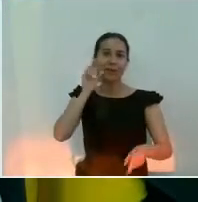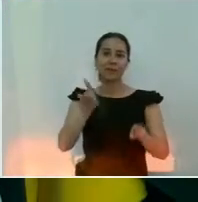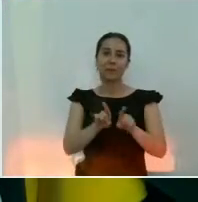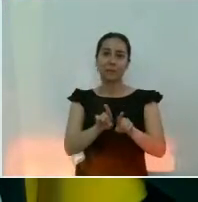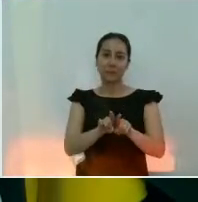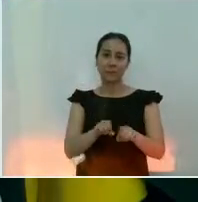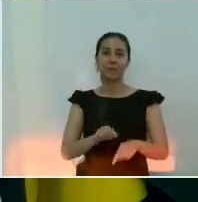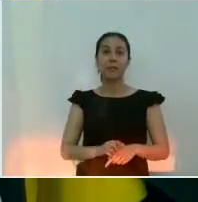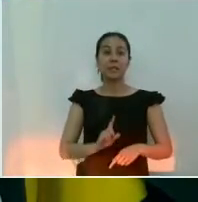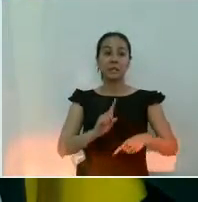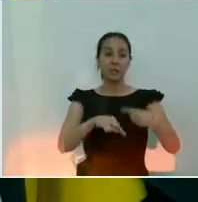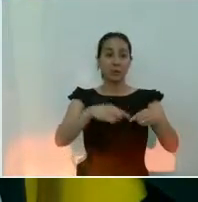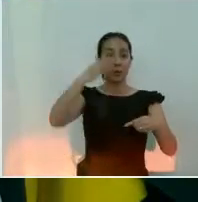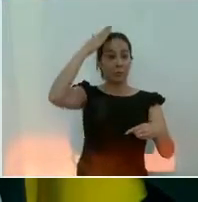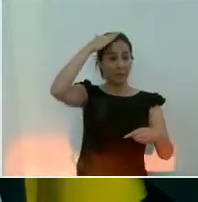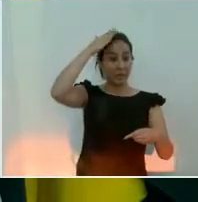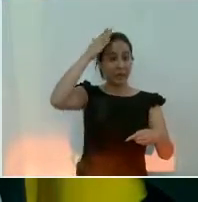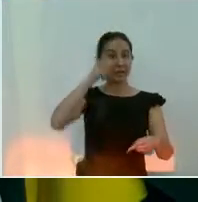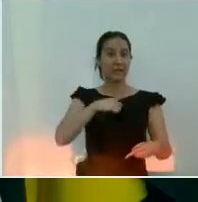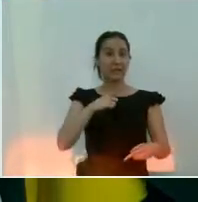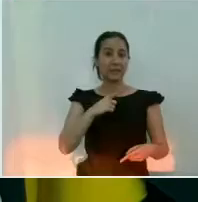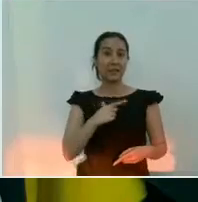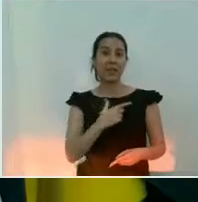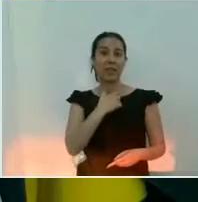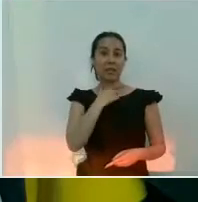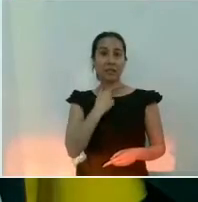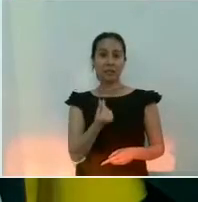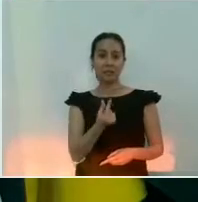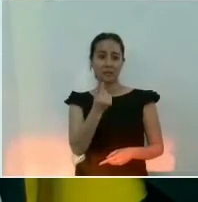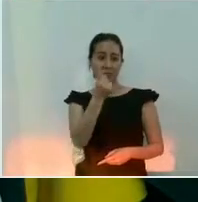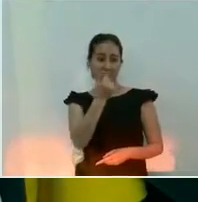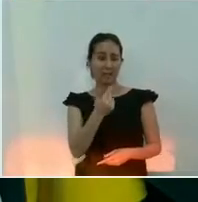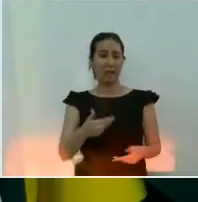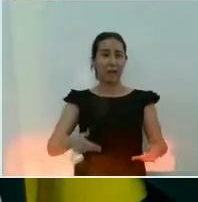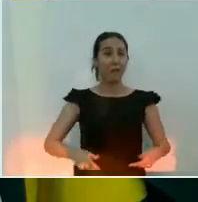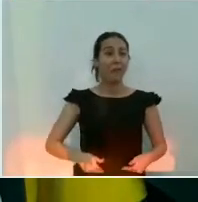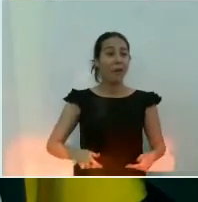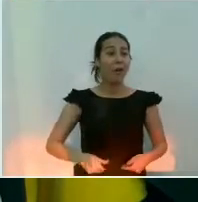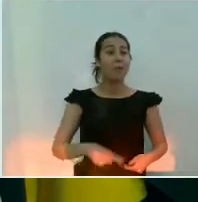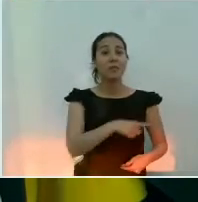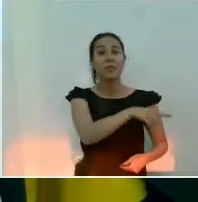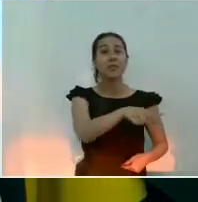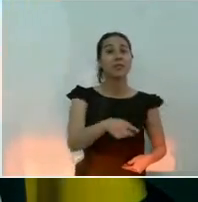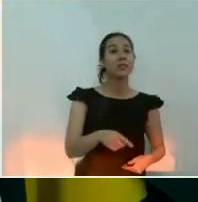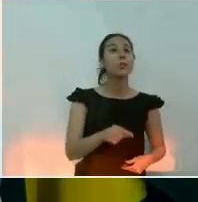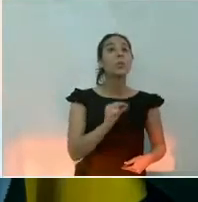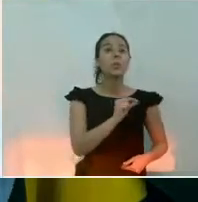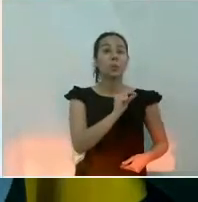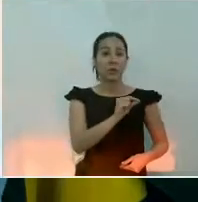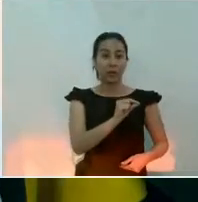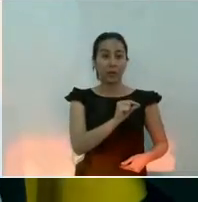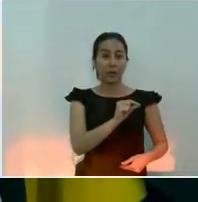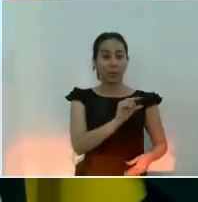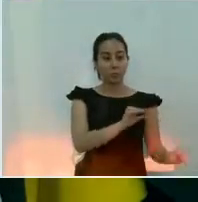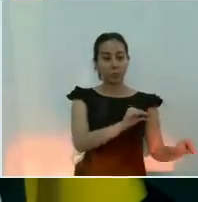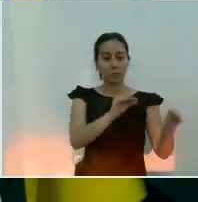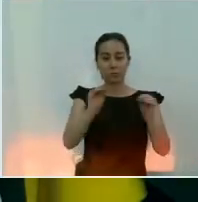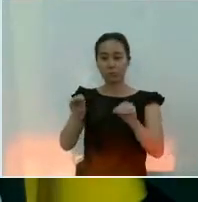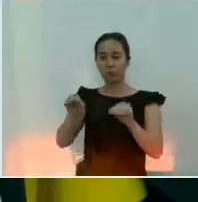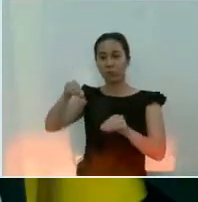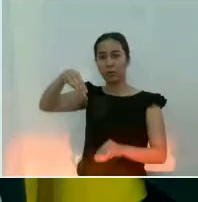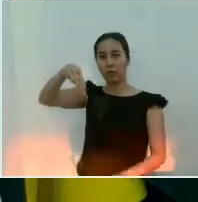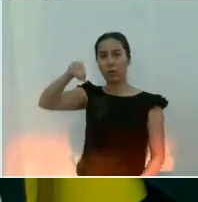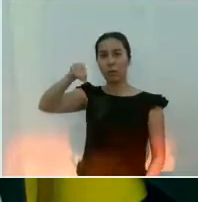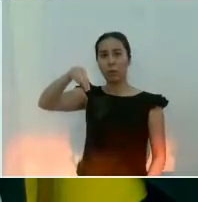crise no paraná uma seca terrível estavam passando fome no paraná que eles fizeram embarcar de novo a condição para trabalhar com